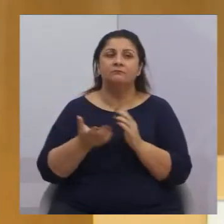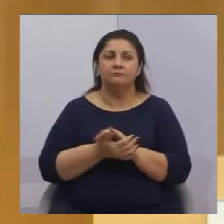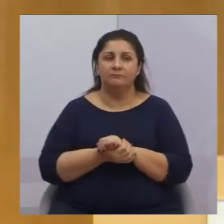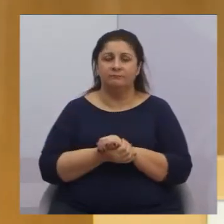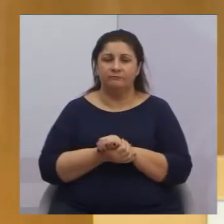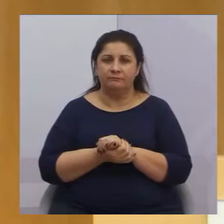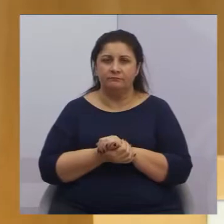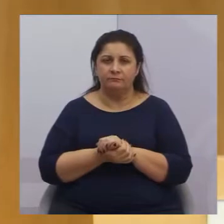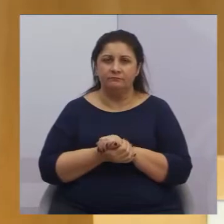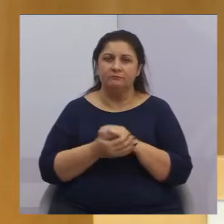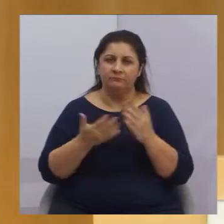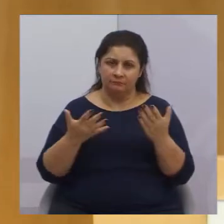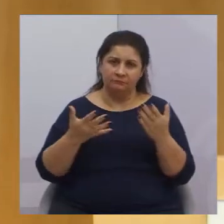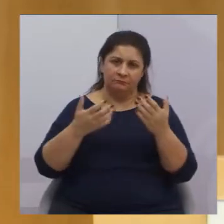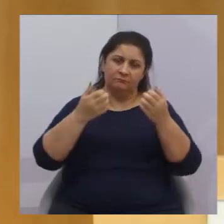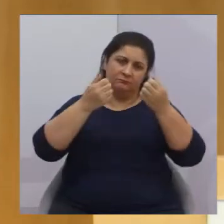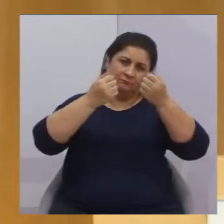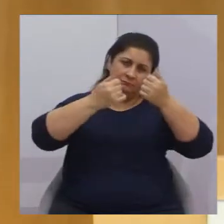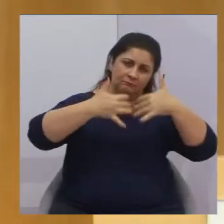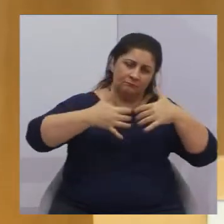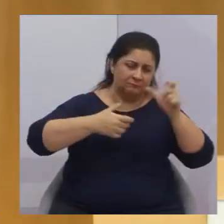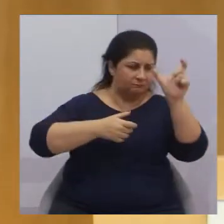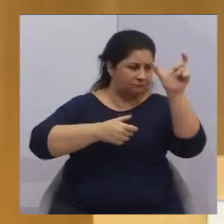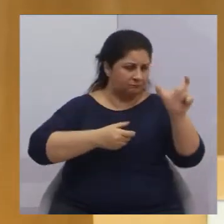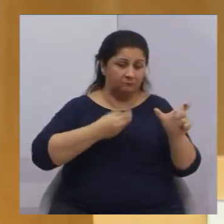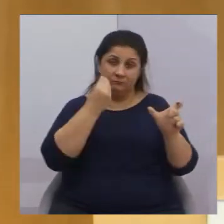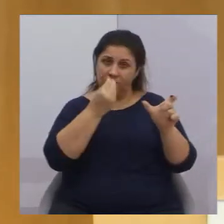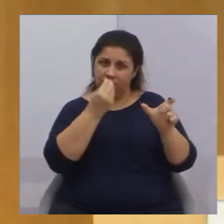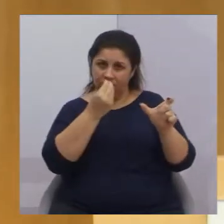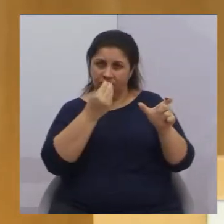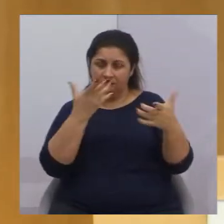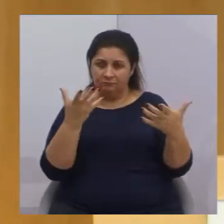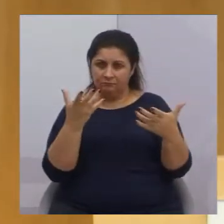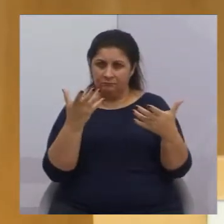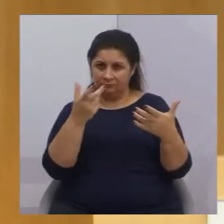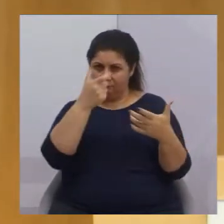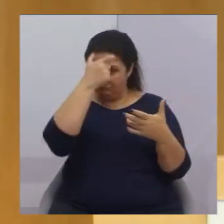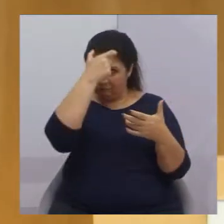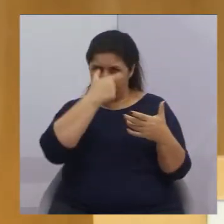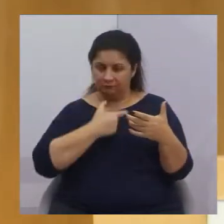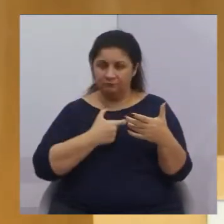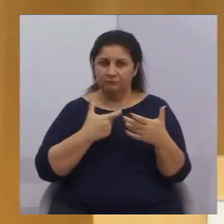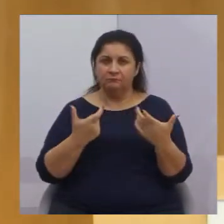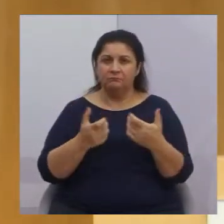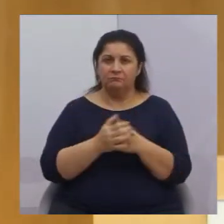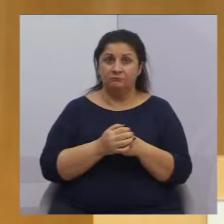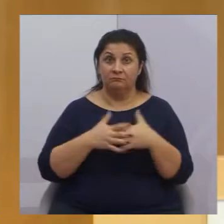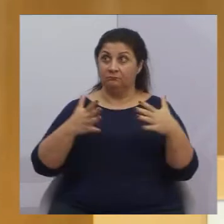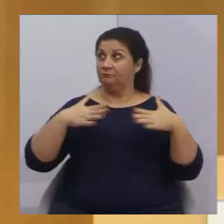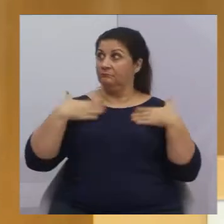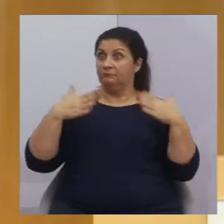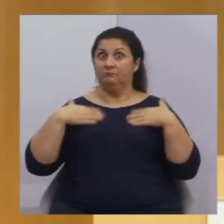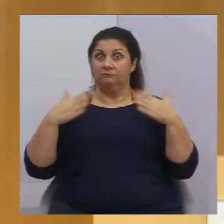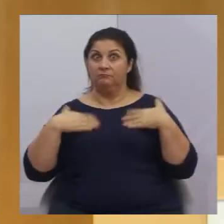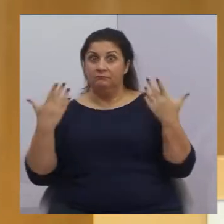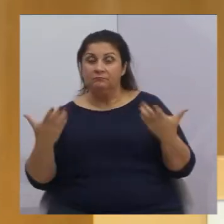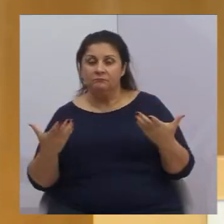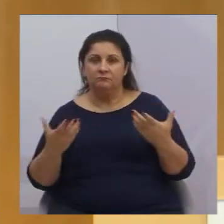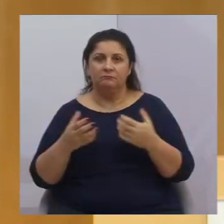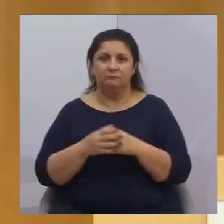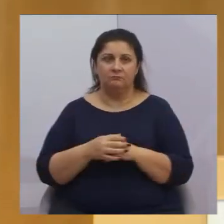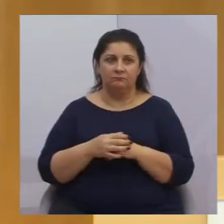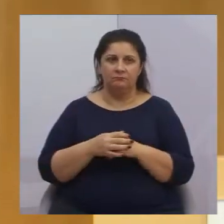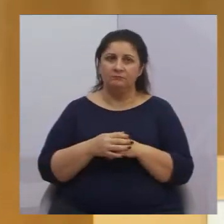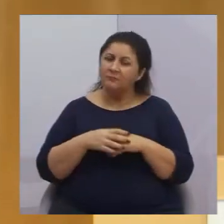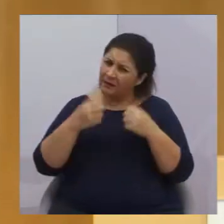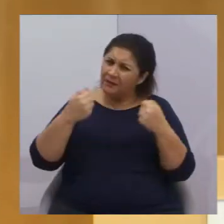Voltando um pouquinho, falando desses perfis mais comuns, né? Por exemplo, dos perfis aí dos entusiastas, não que a gente não